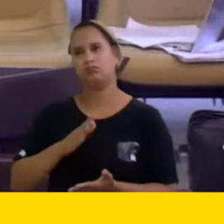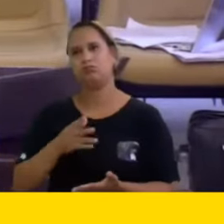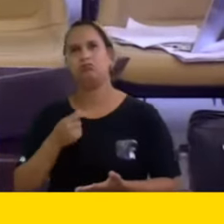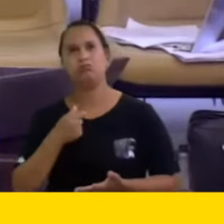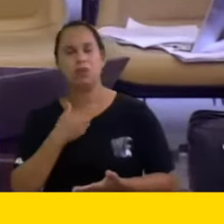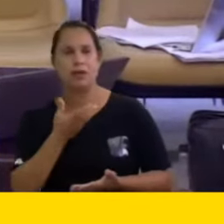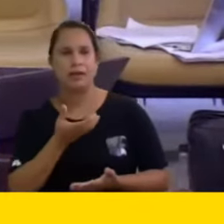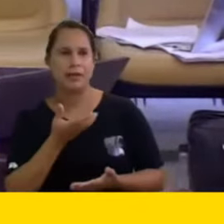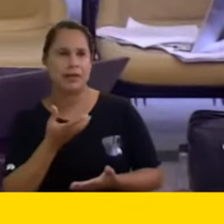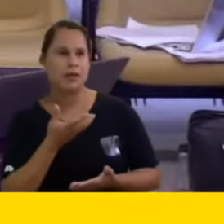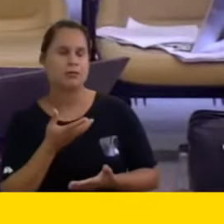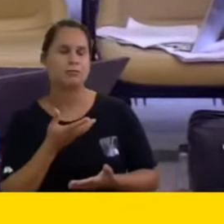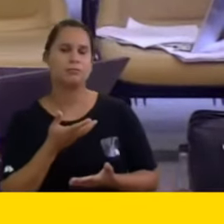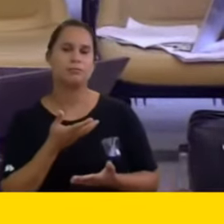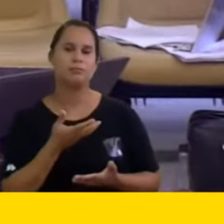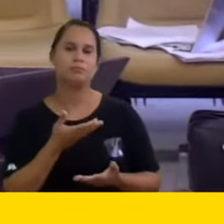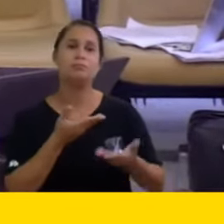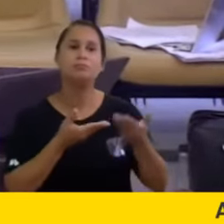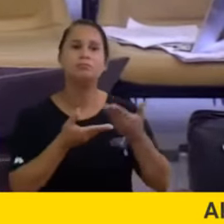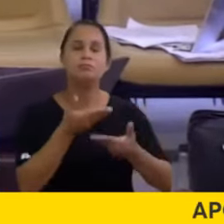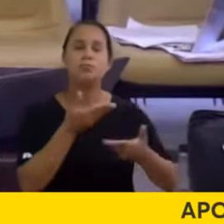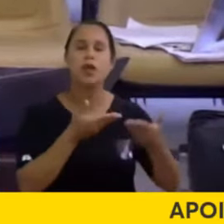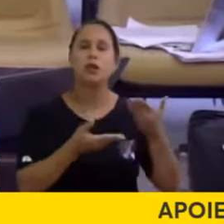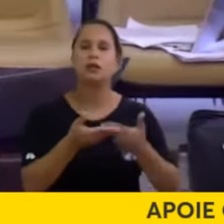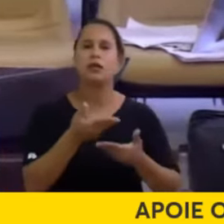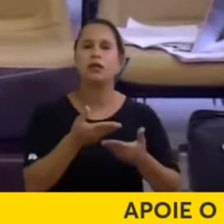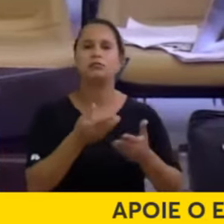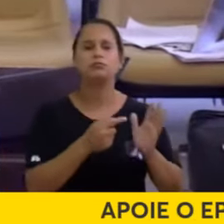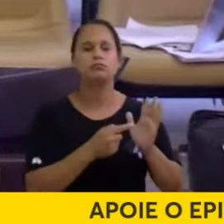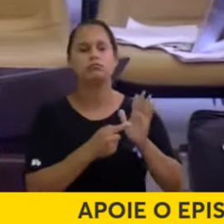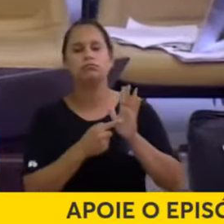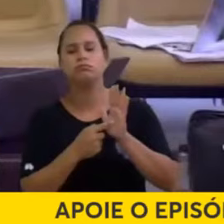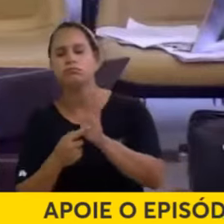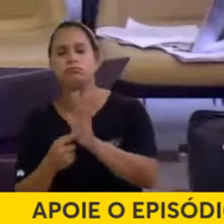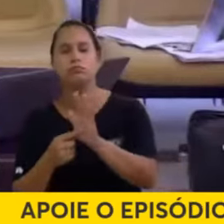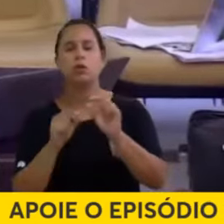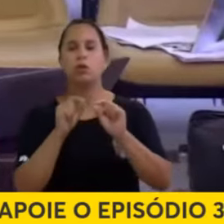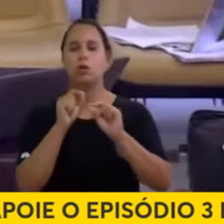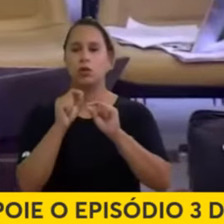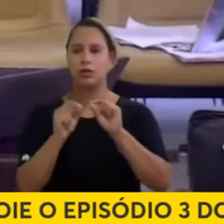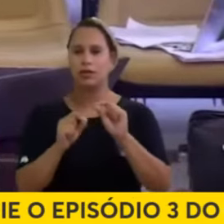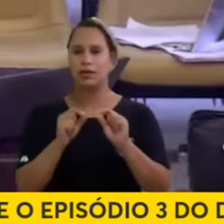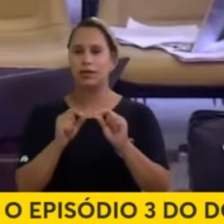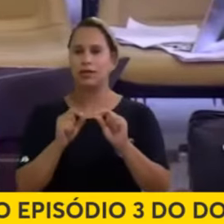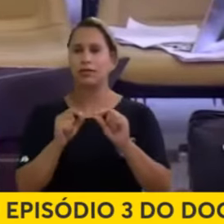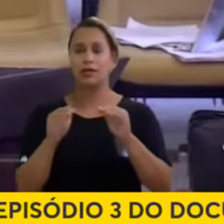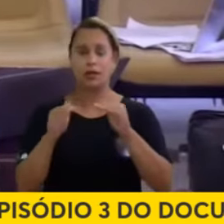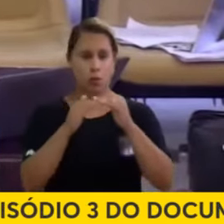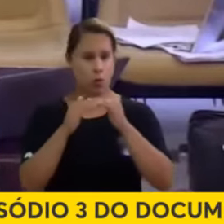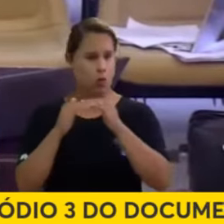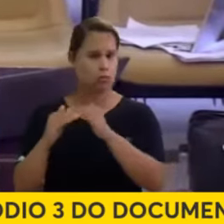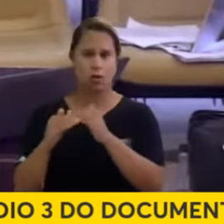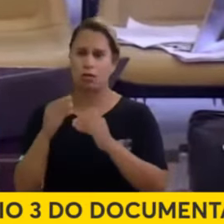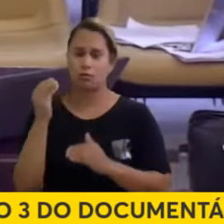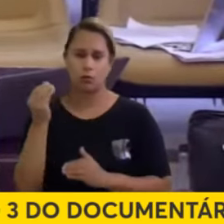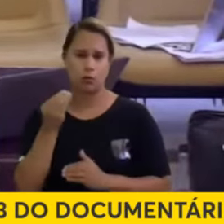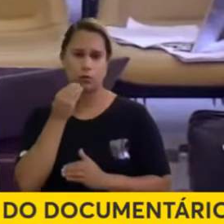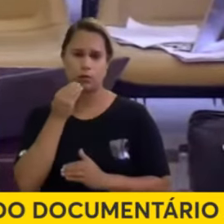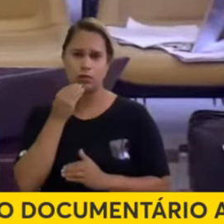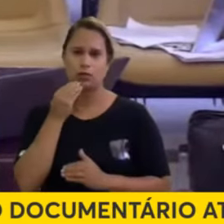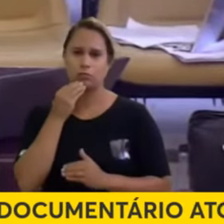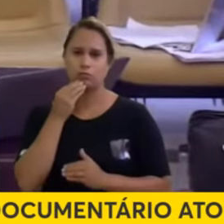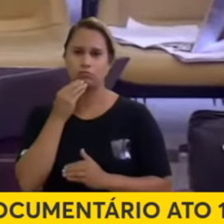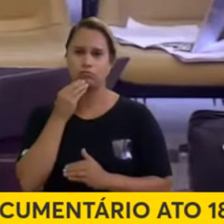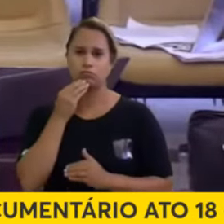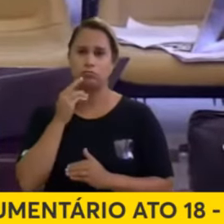tratar de eh reflexo na Circunscrição do pleito e a a o bem jurídico tutelado aqui é igualdade de oportunidades Então vamos tratar da Circunscrição do